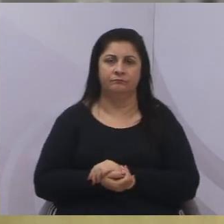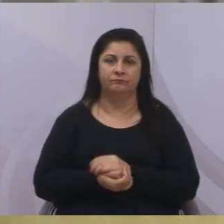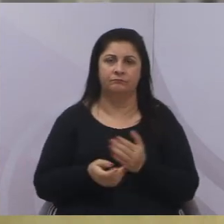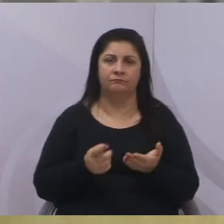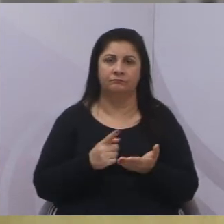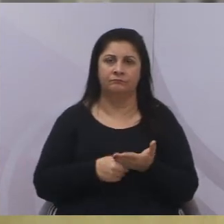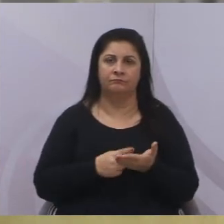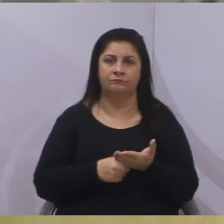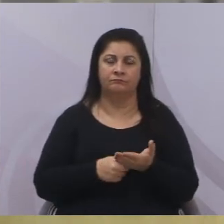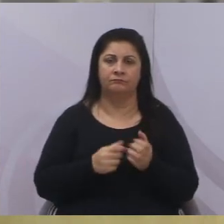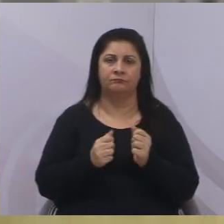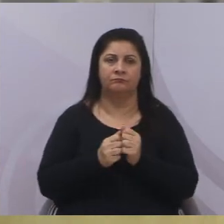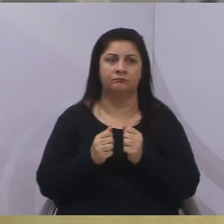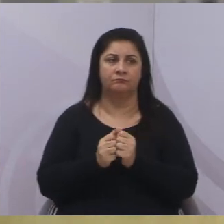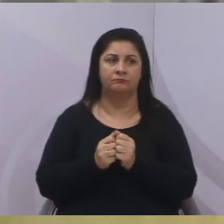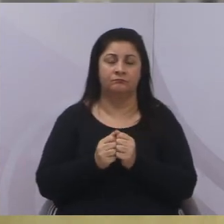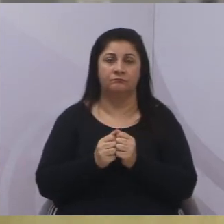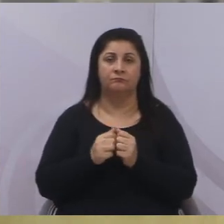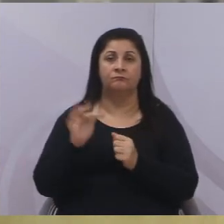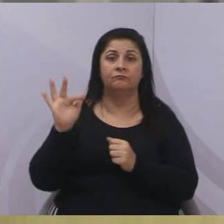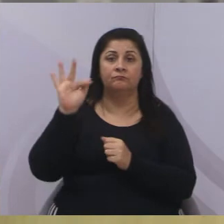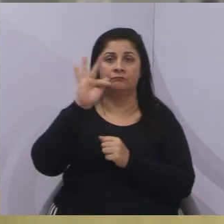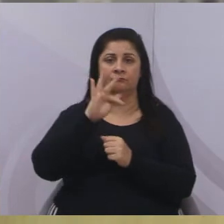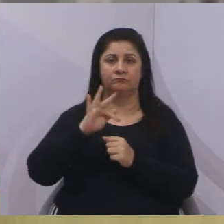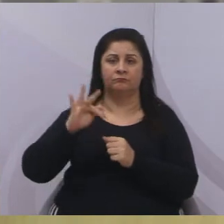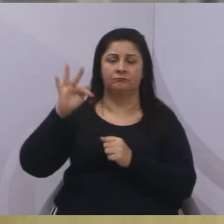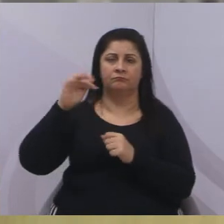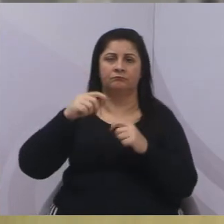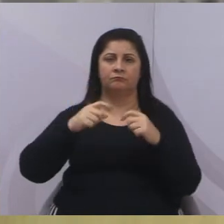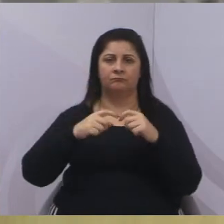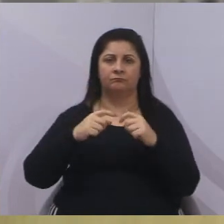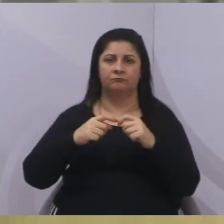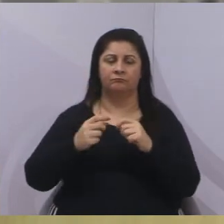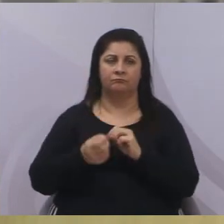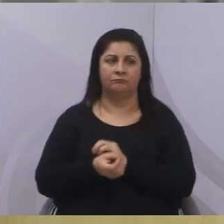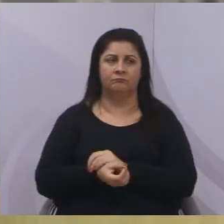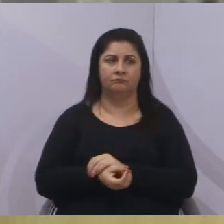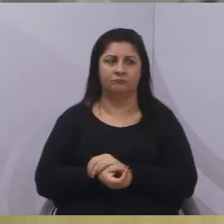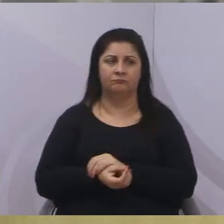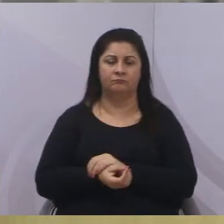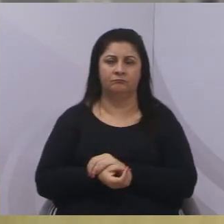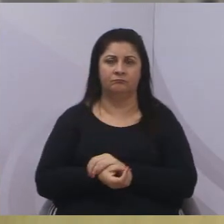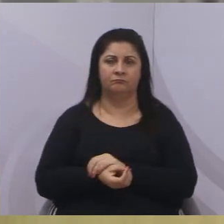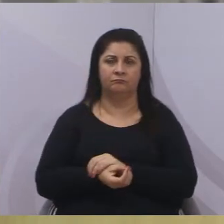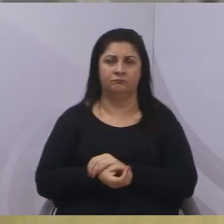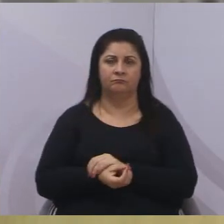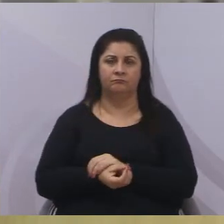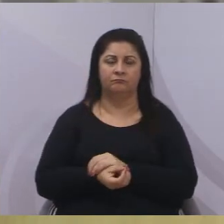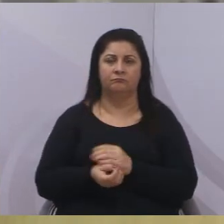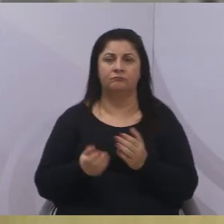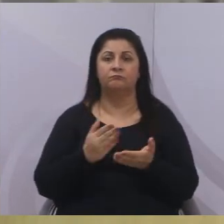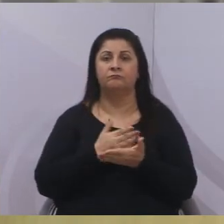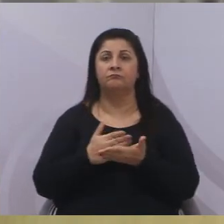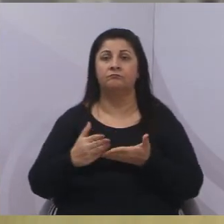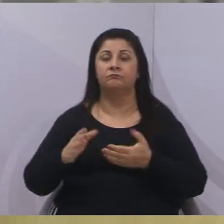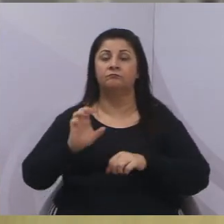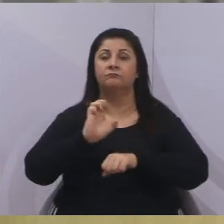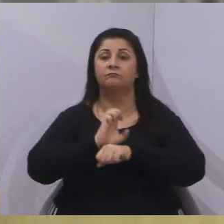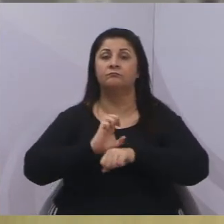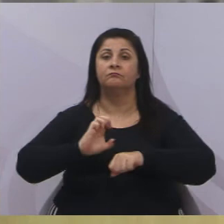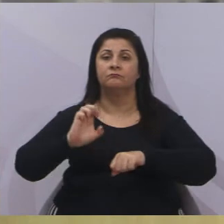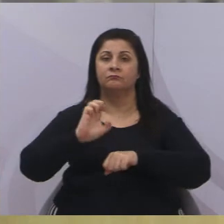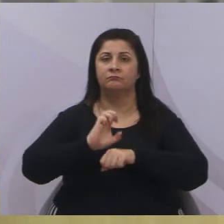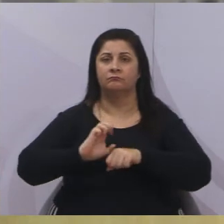cooperação com a Humanitas, Faculdade de Medicina, e o campo de estágio começou recentemente. Então, nós estamos